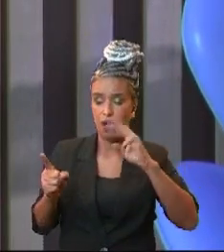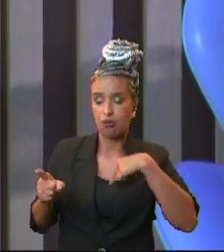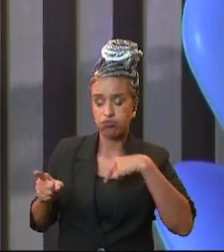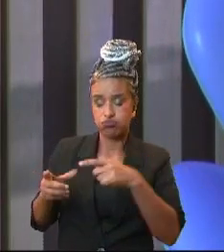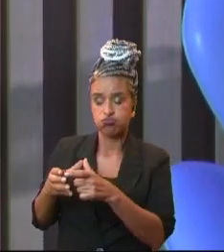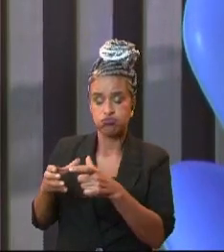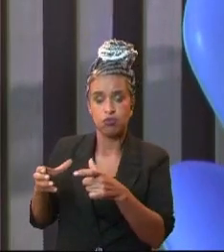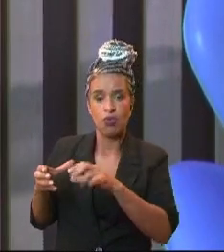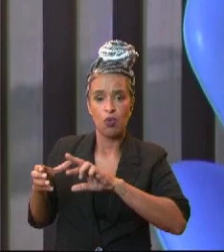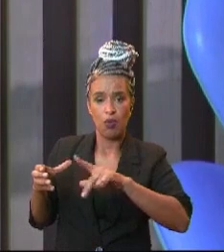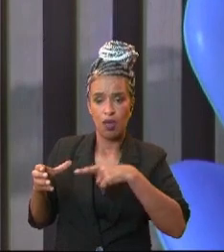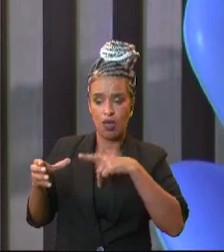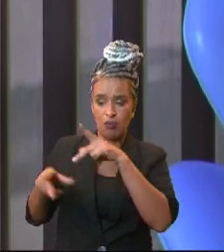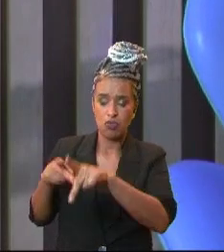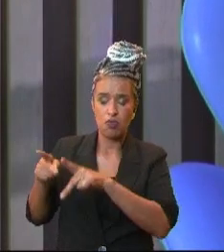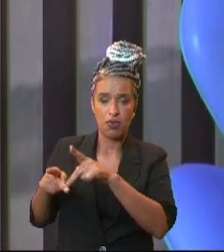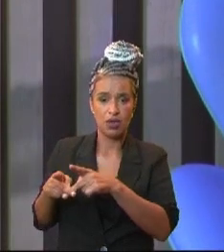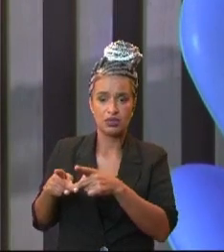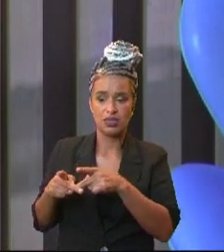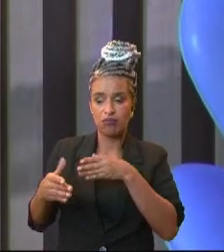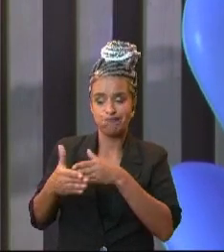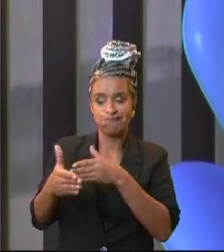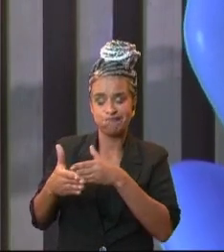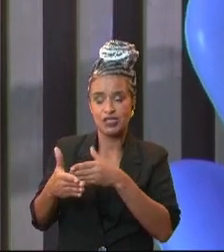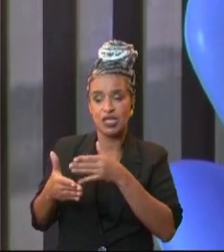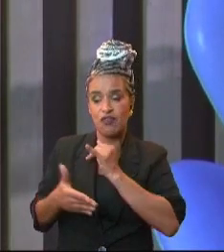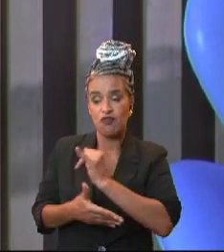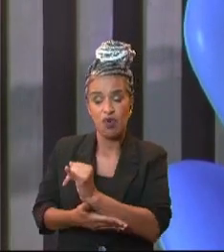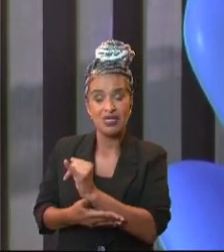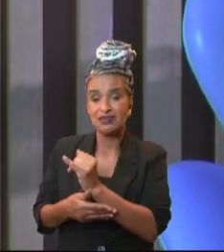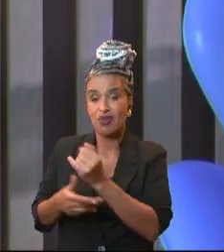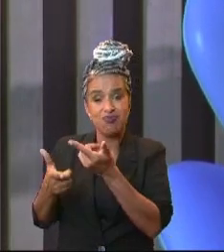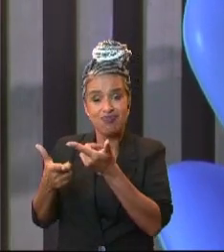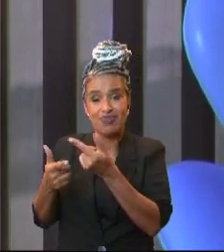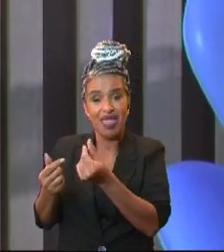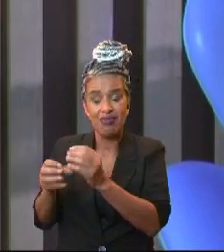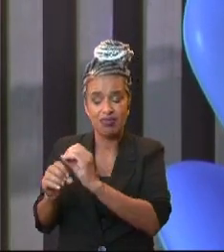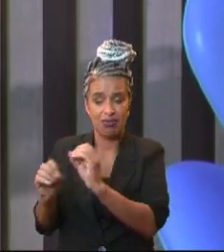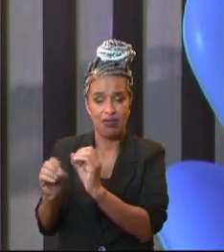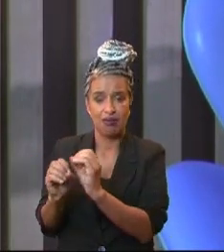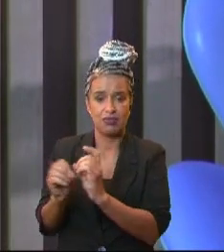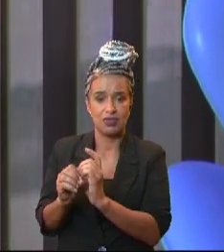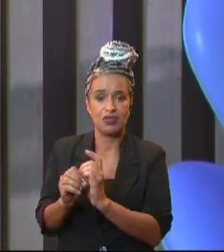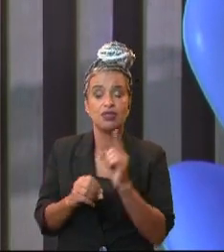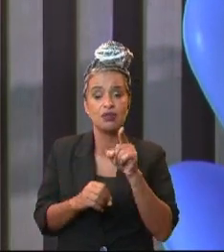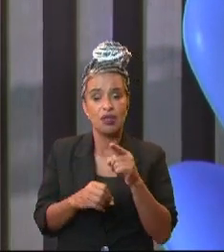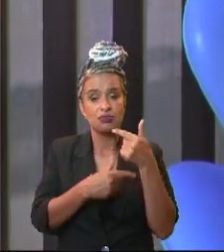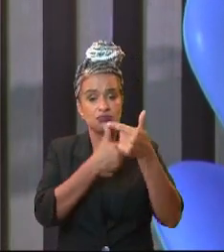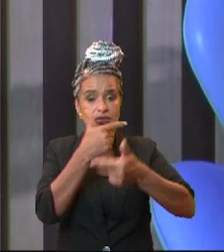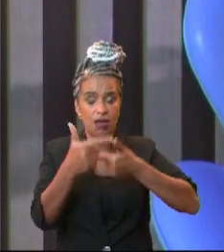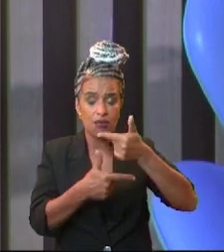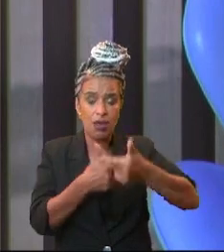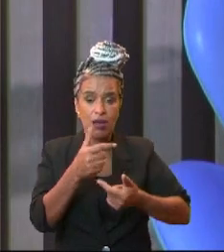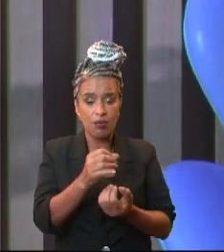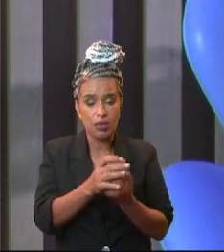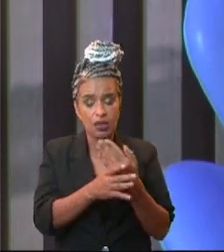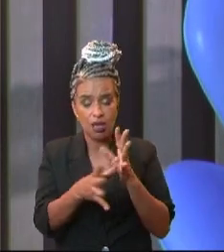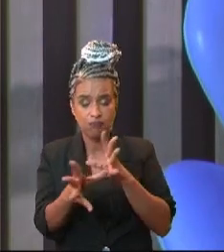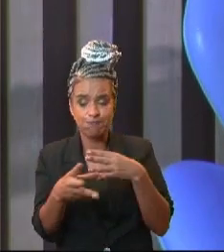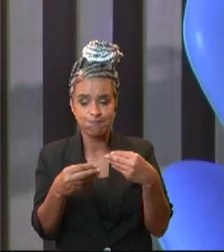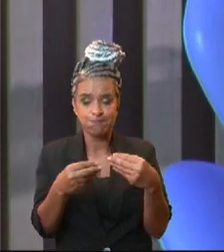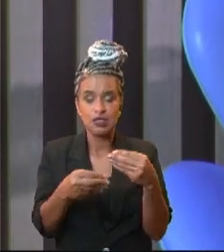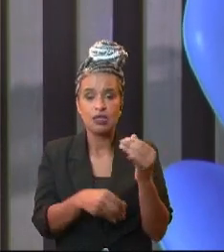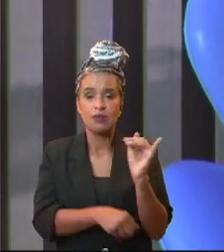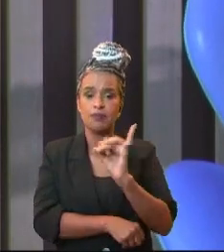coerção econômica para a desinformação, entender o que isso quer dizer para todos nós. Eles estão trabalhando para construir resiliência, e algo que é muito